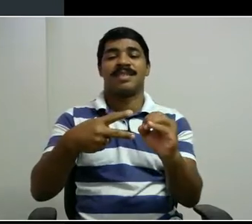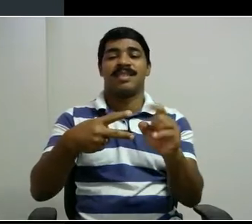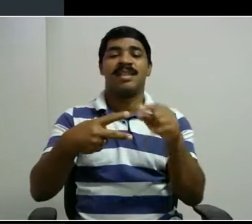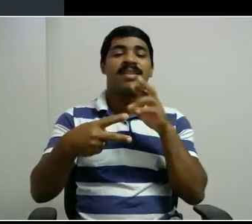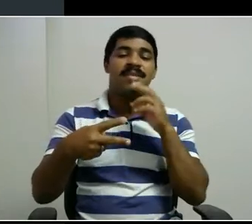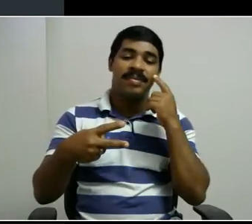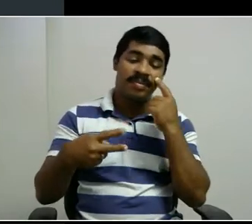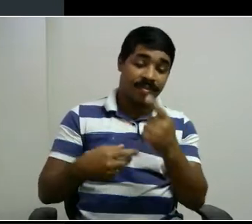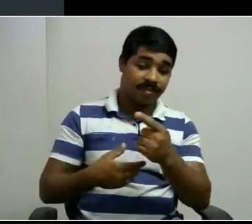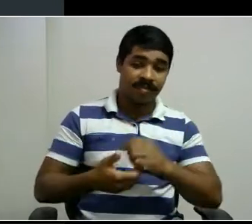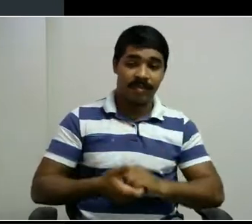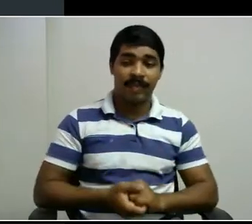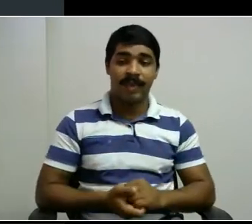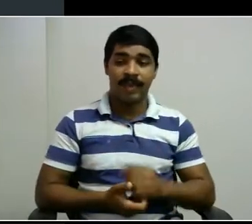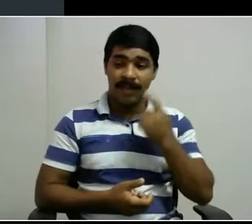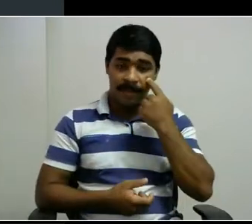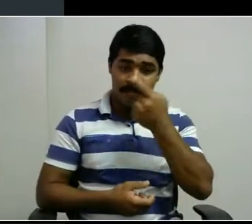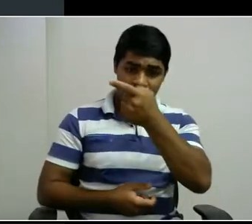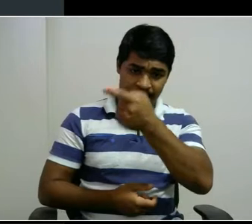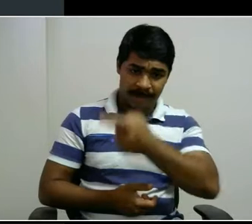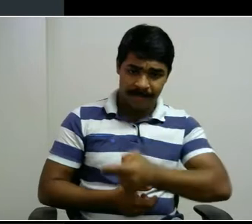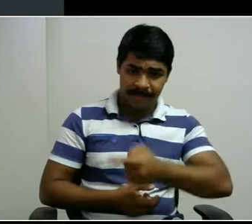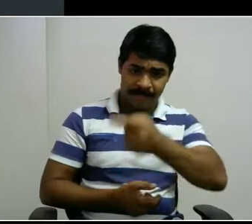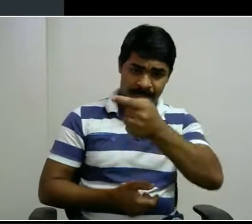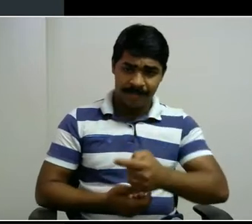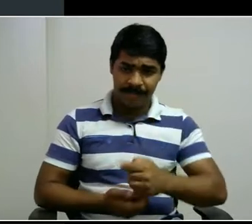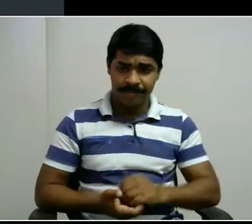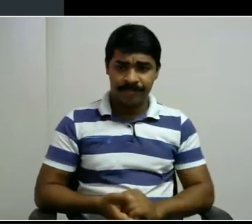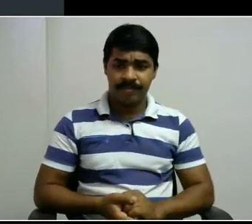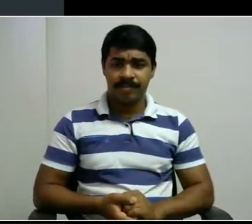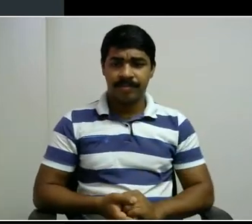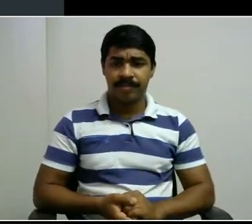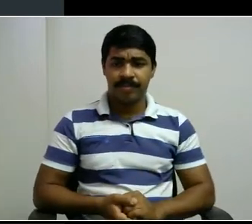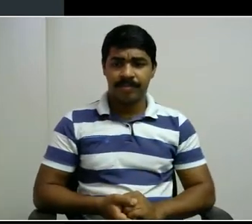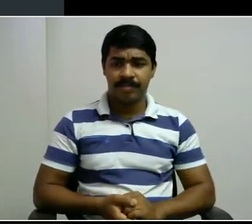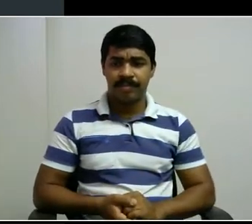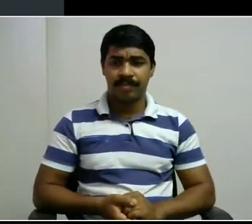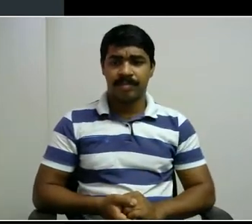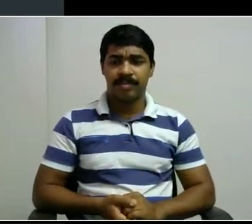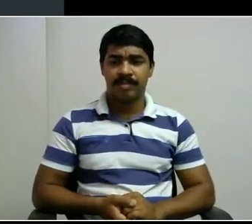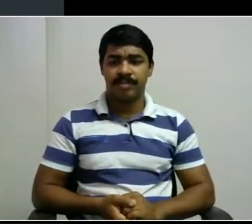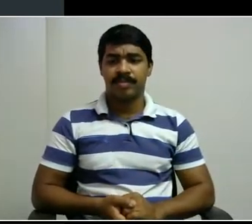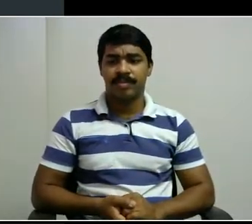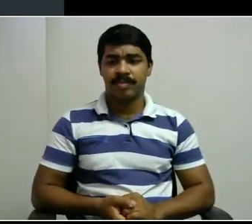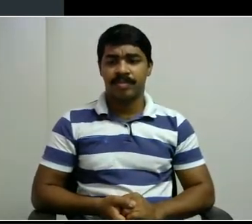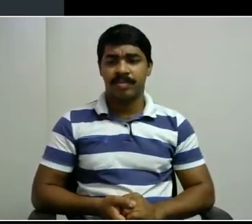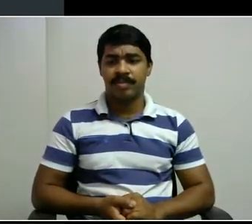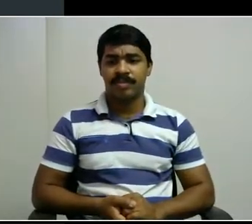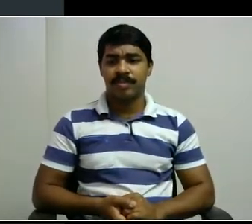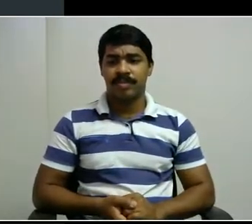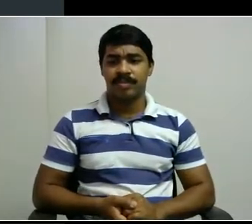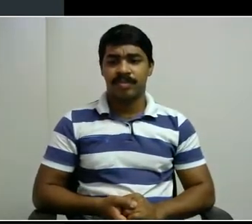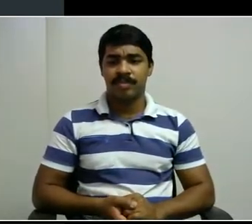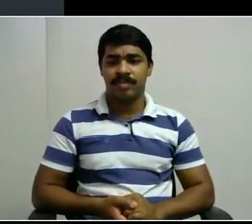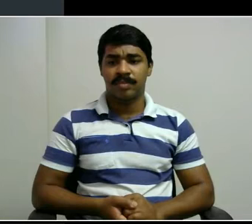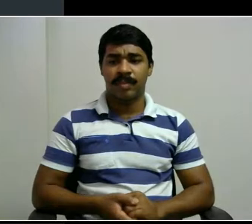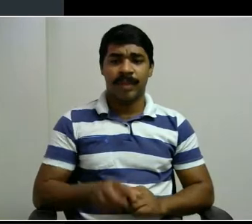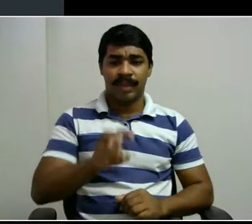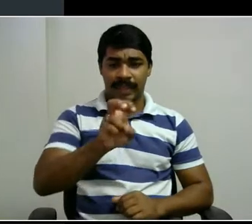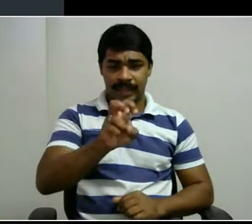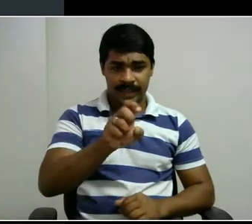caso. Ele é igual a zero aqui na raiz, ó, no 5 sobre 2. E onde é que a função é positiva? Onde é que ela é maior que zero? É maior que zero, ó, daqui para frente,